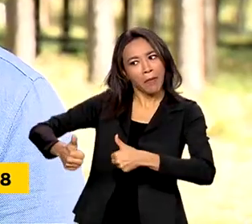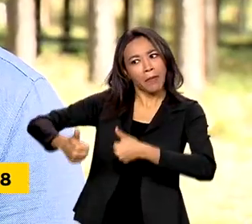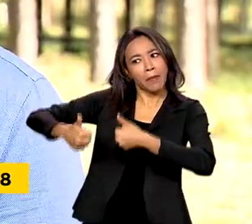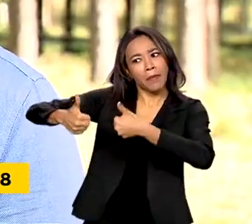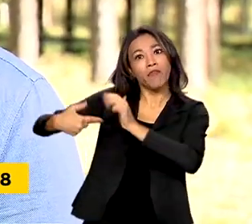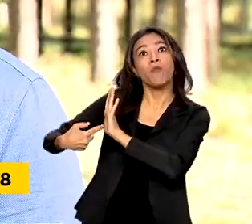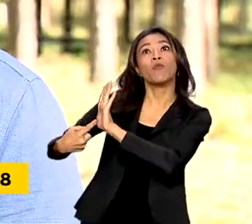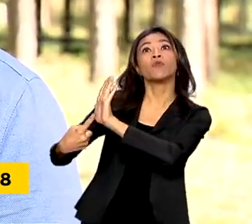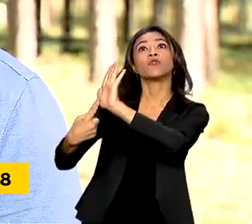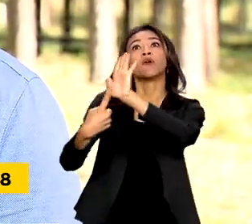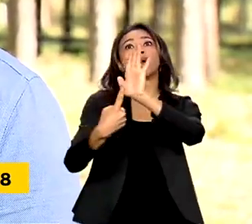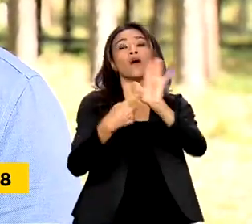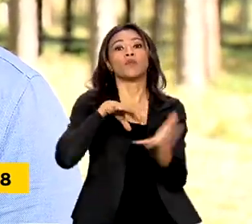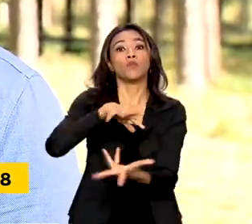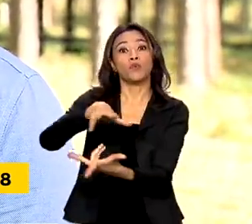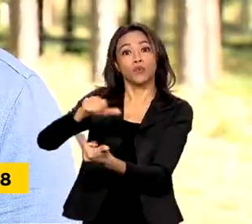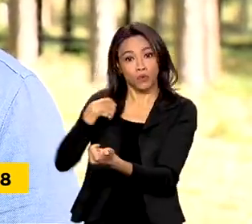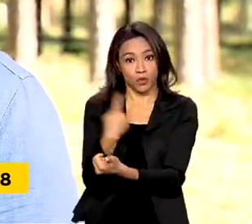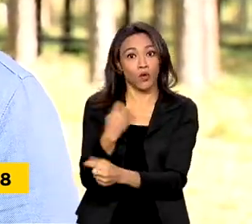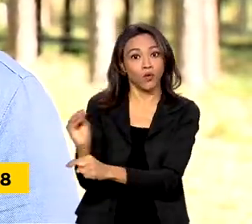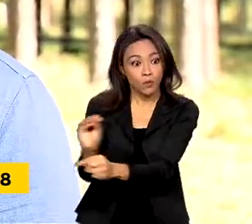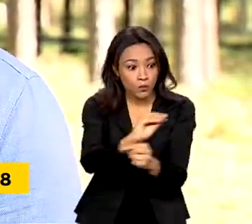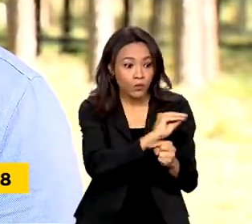para o mundo que a gente conserva e produzir sustentabilidade